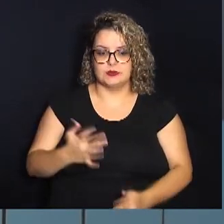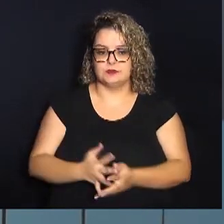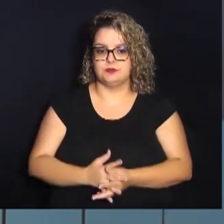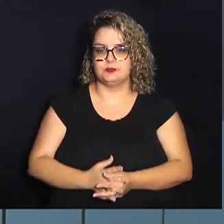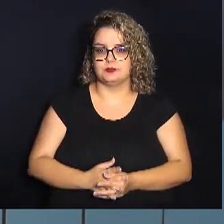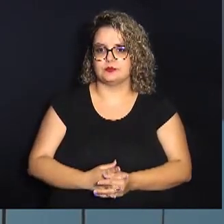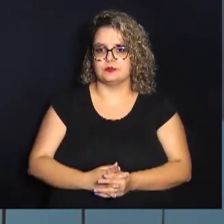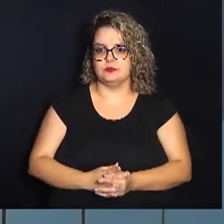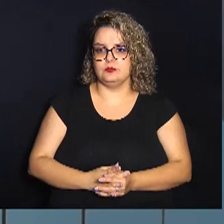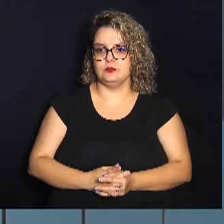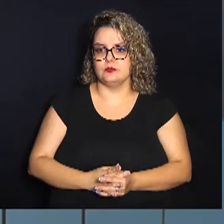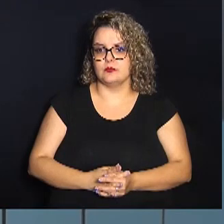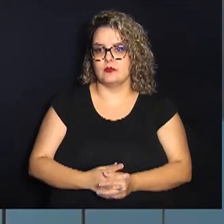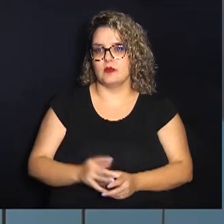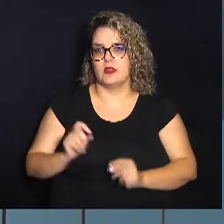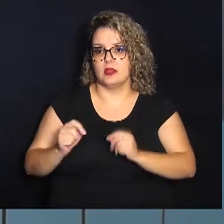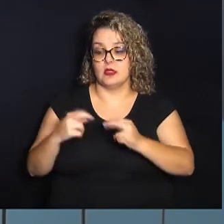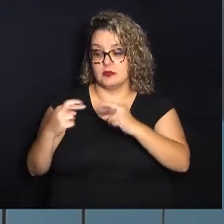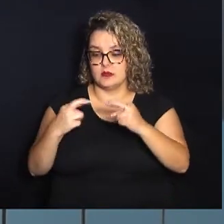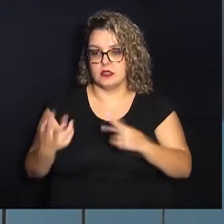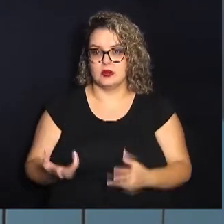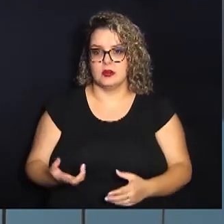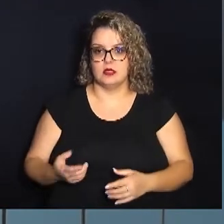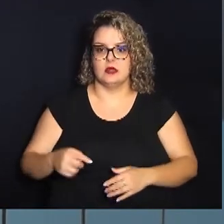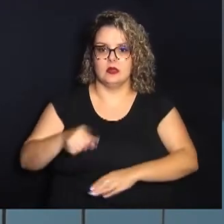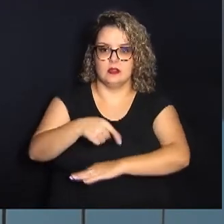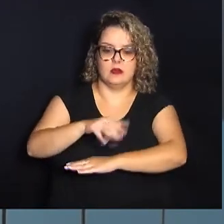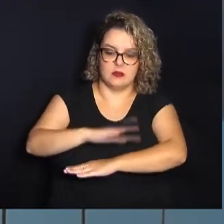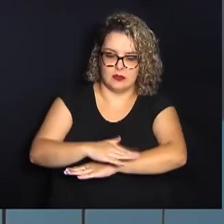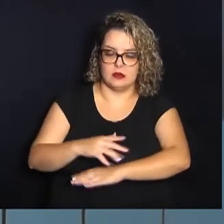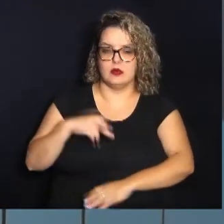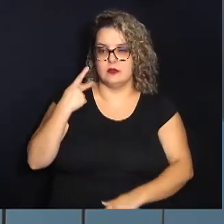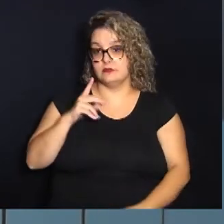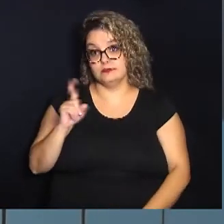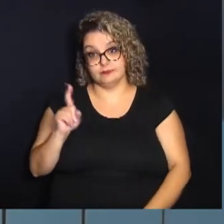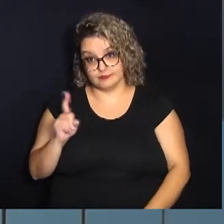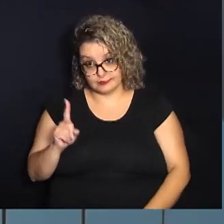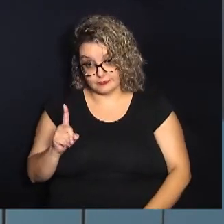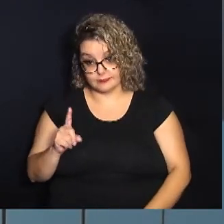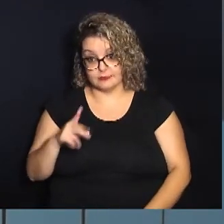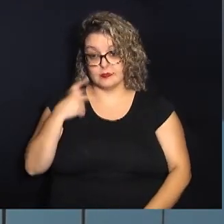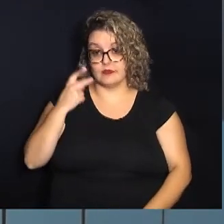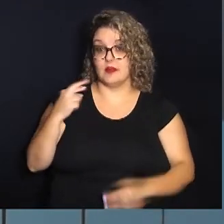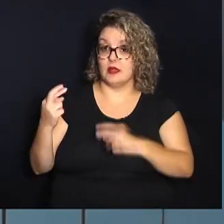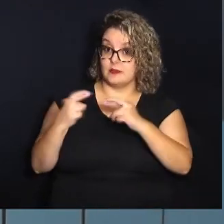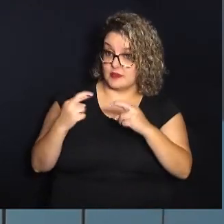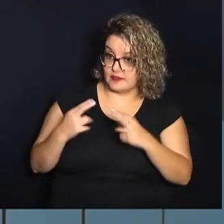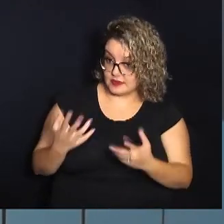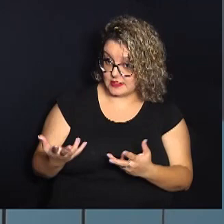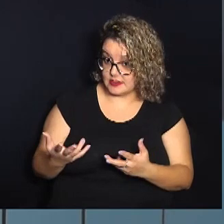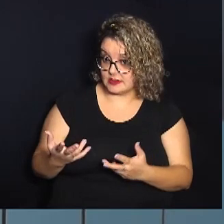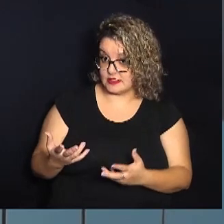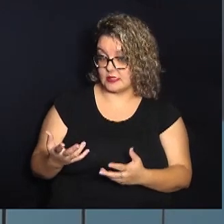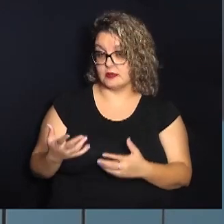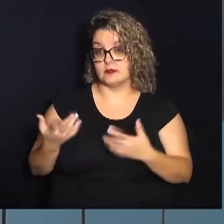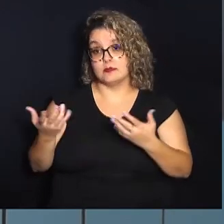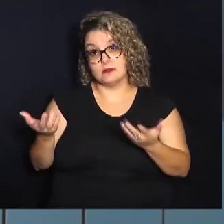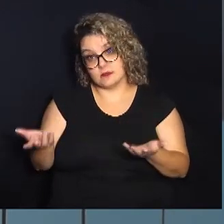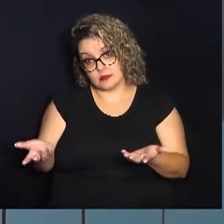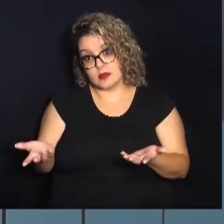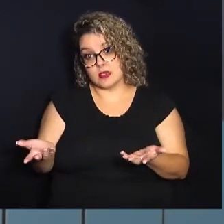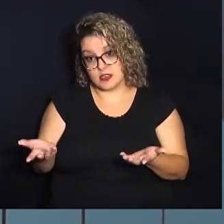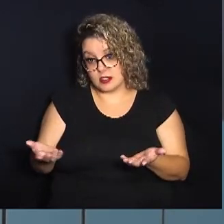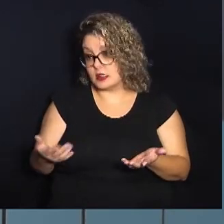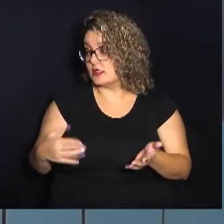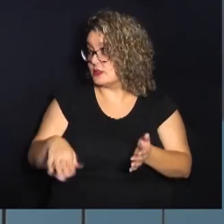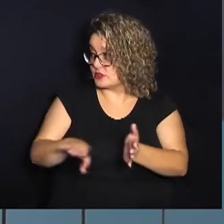tampar o buraco é o vereador, né? Tem que falar, tem um buraco aqui, é o vereador. O vereador é para fiscalizar, né? Então, mas